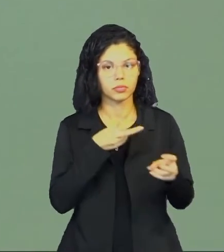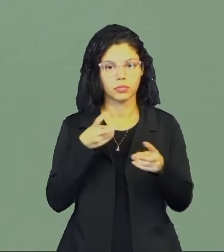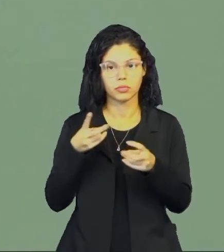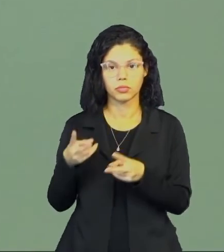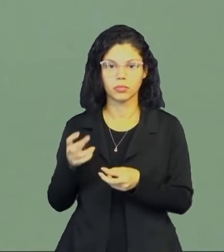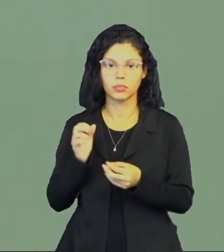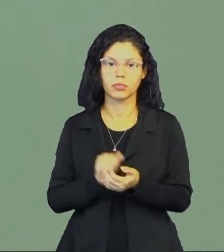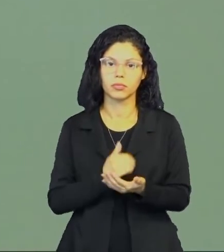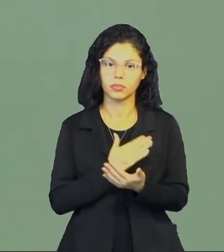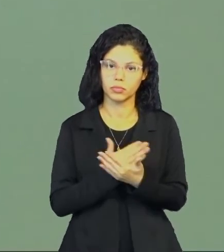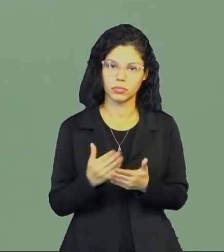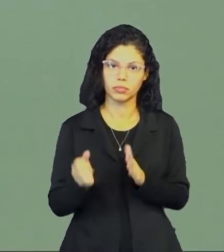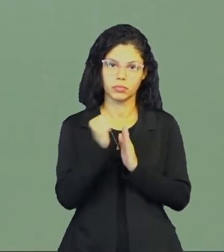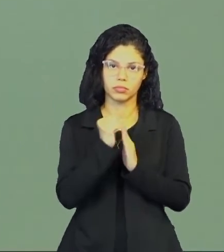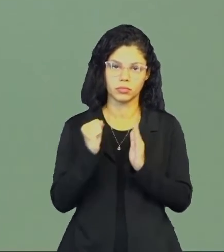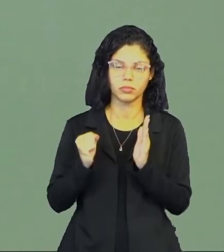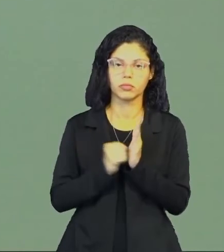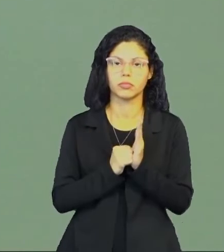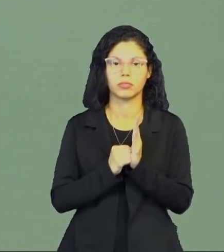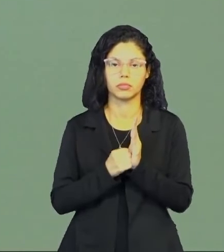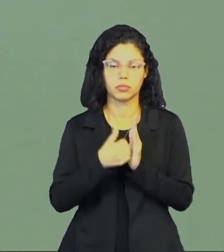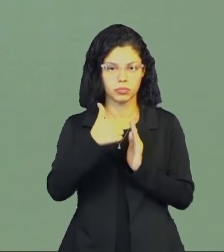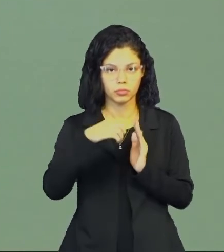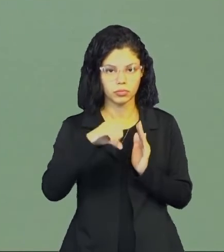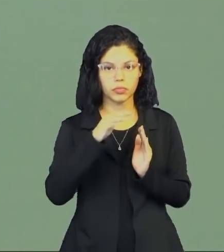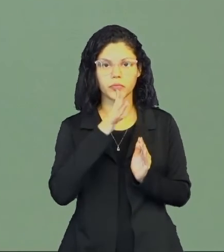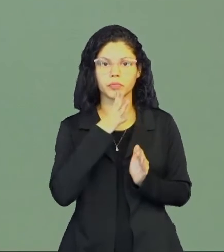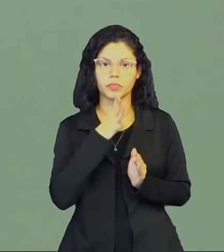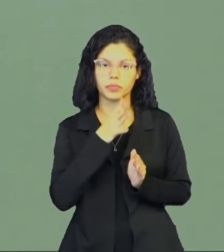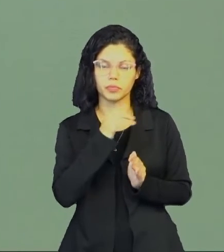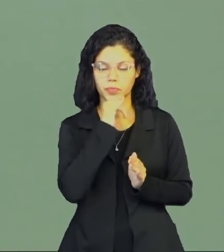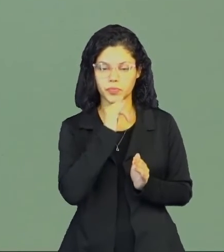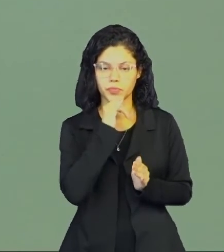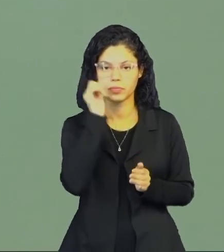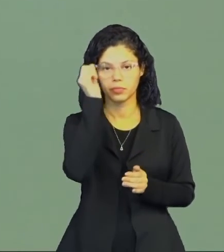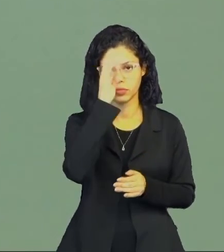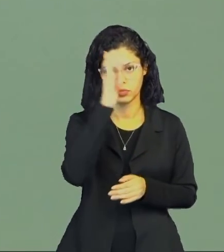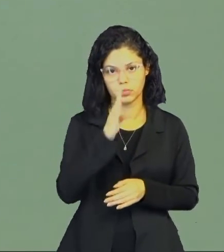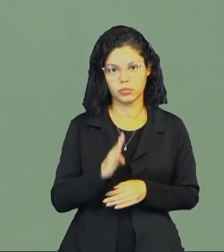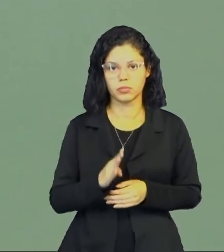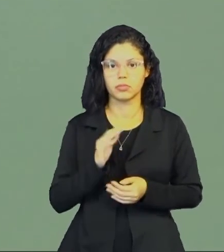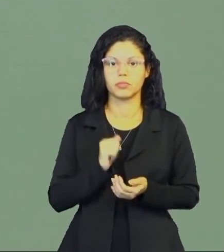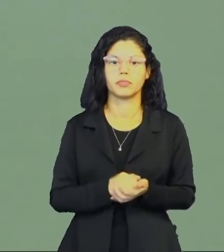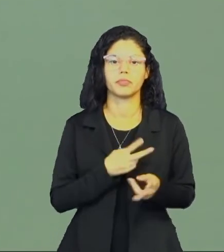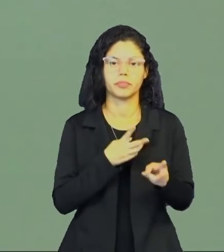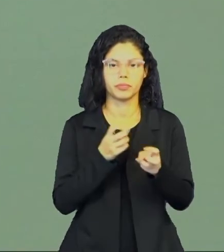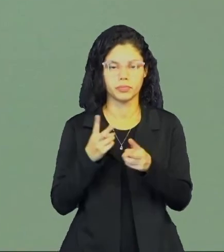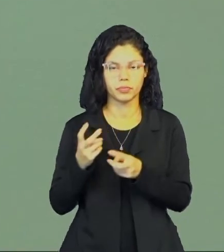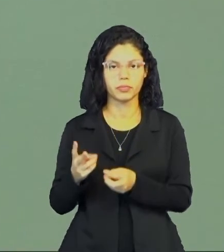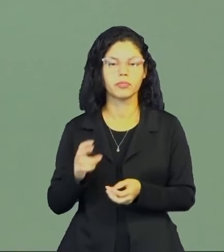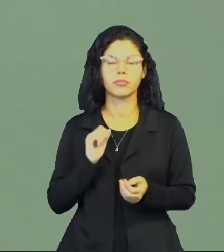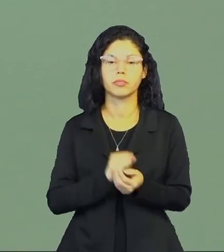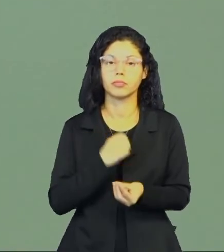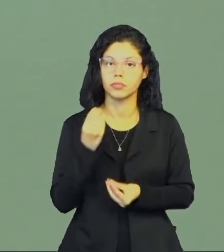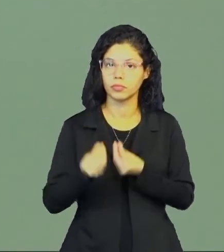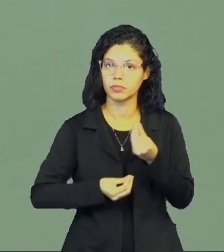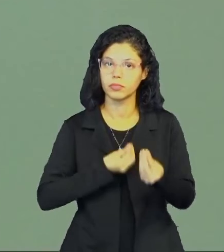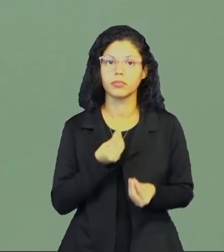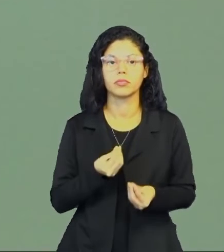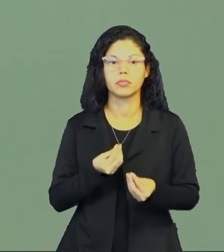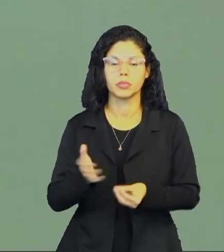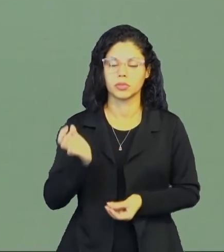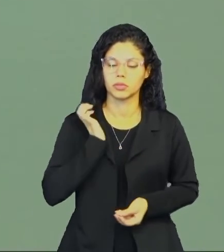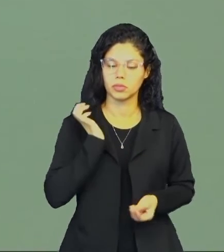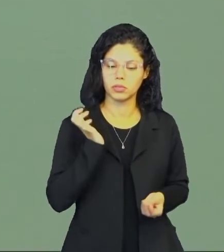observar aí no início do século XIX no Brasil, a gente vai observar que a forma como a